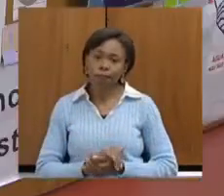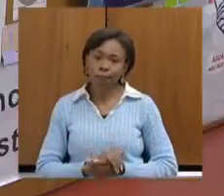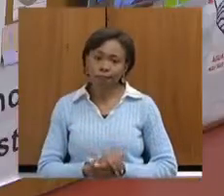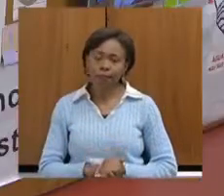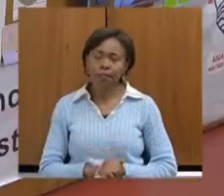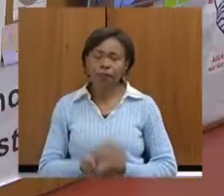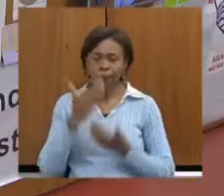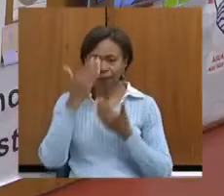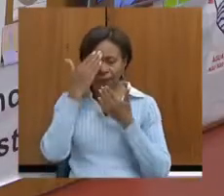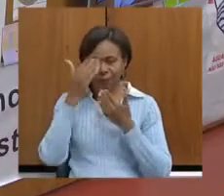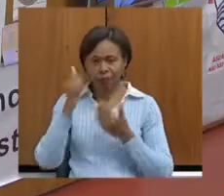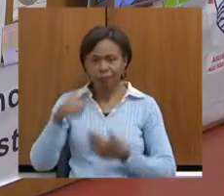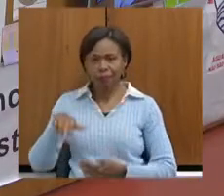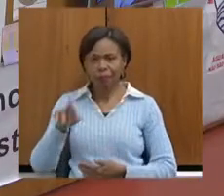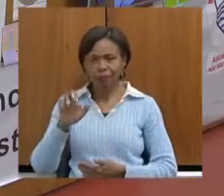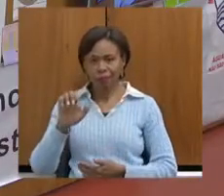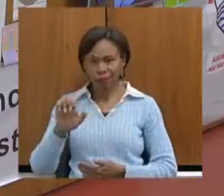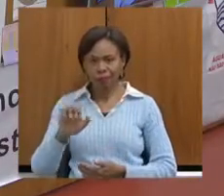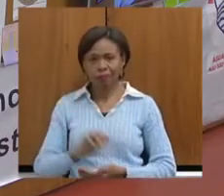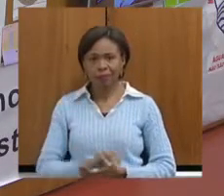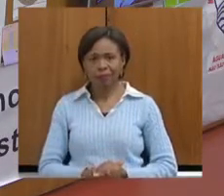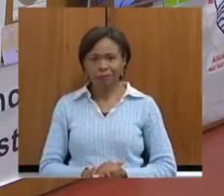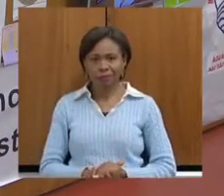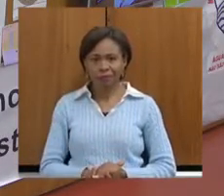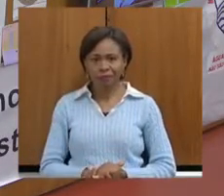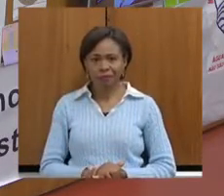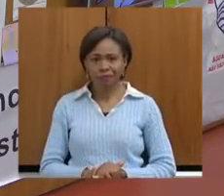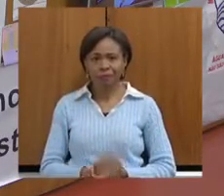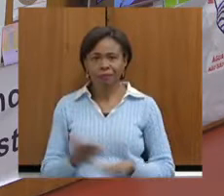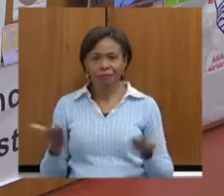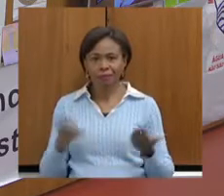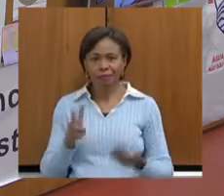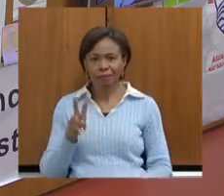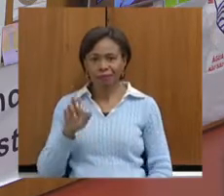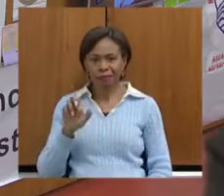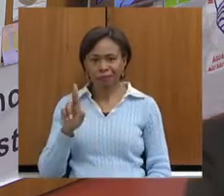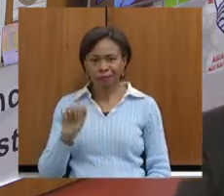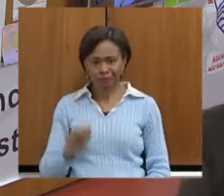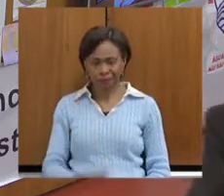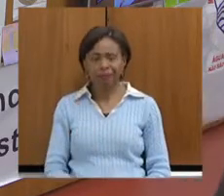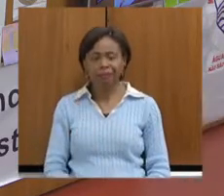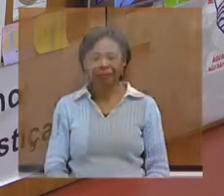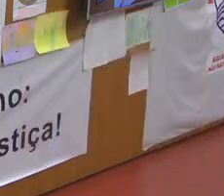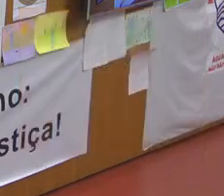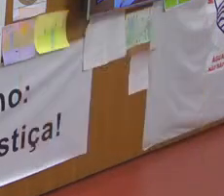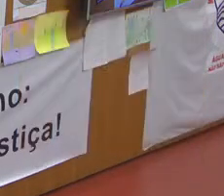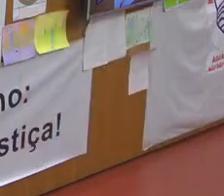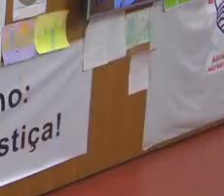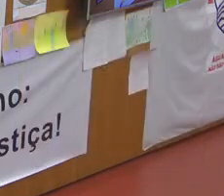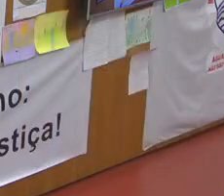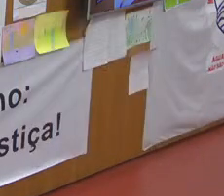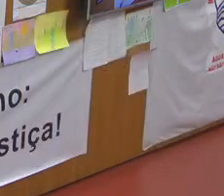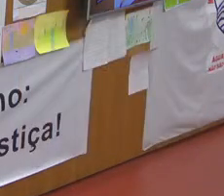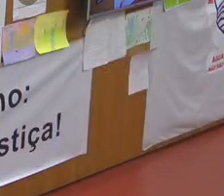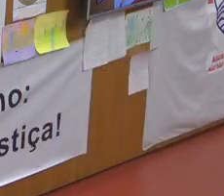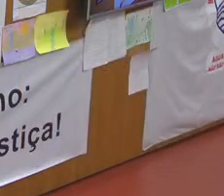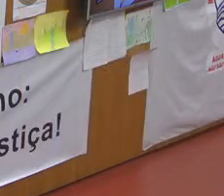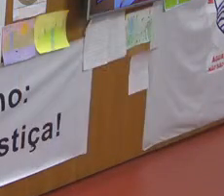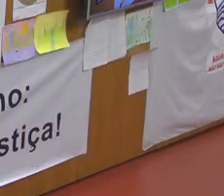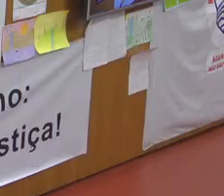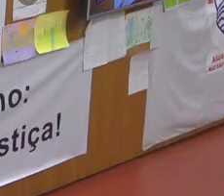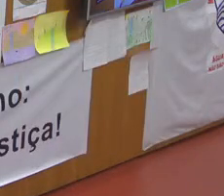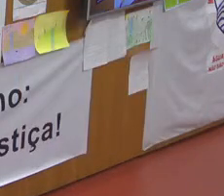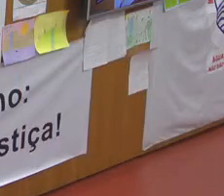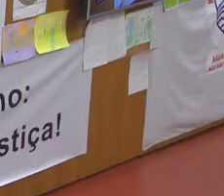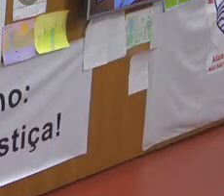bom obrigada André vou passar pelas considerações agora da Vera Lucia atingida de Gesteira depois vou chamar a Ana Maria